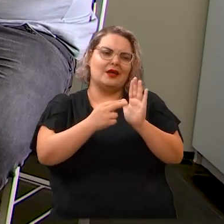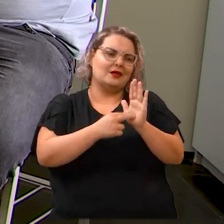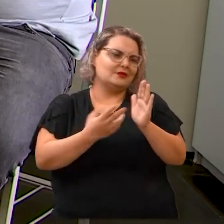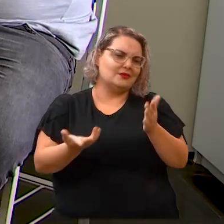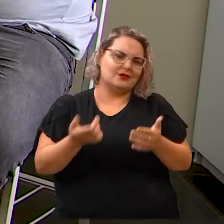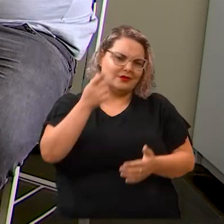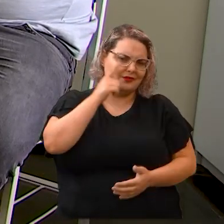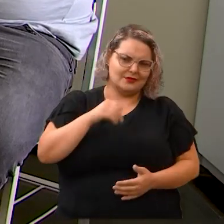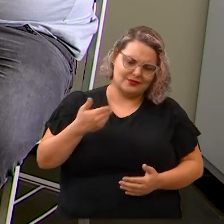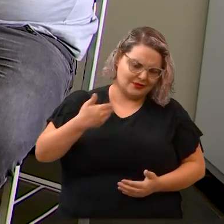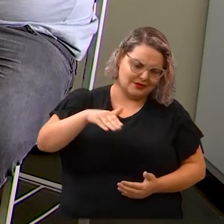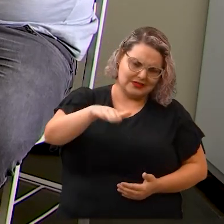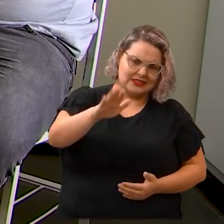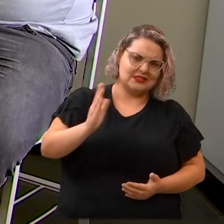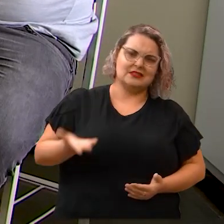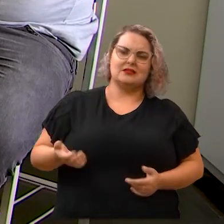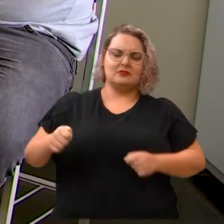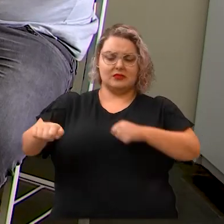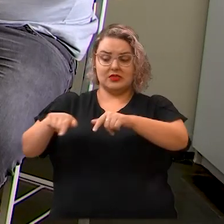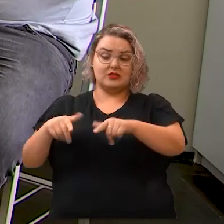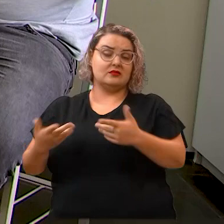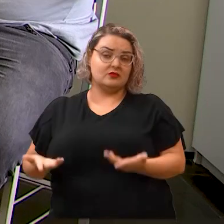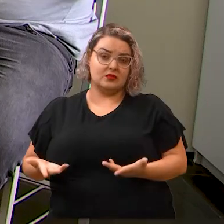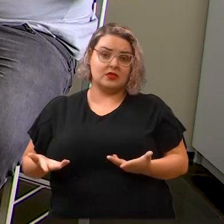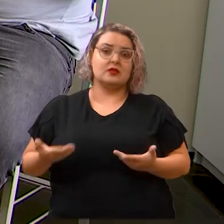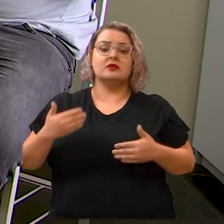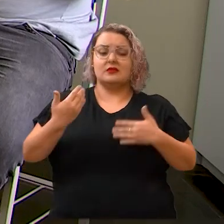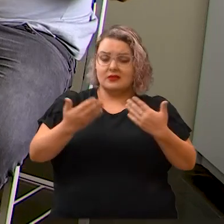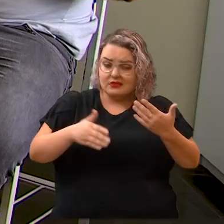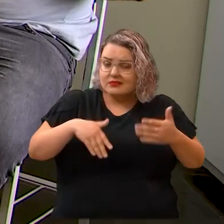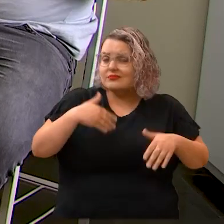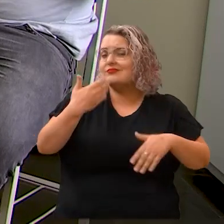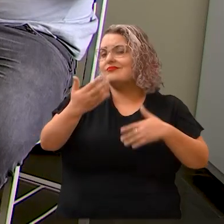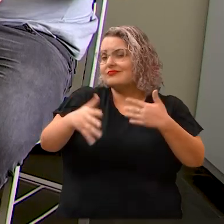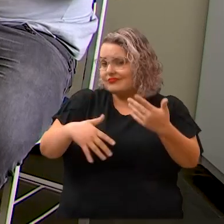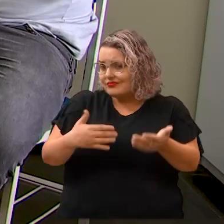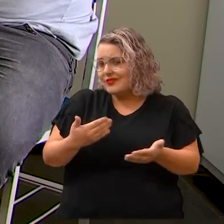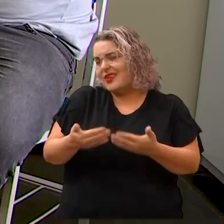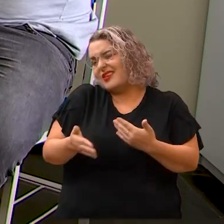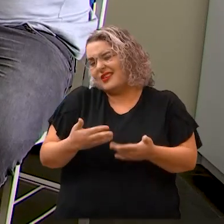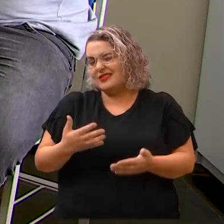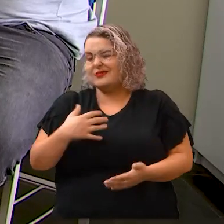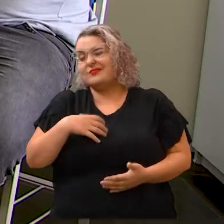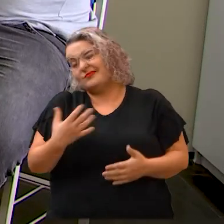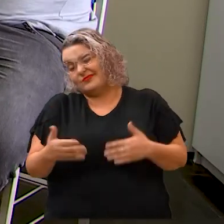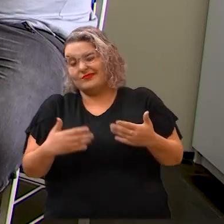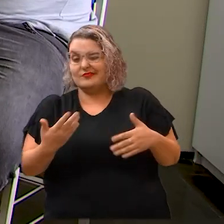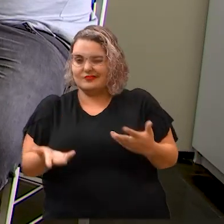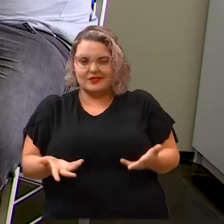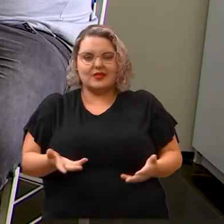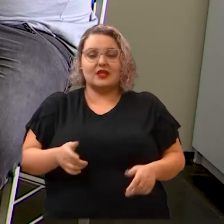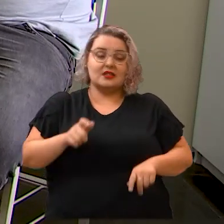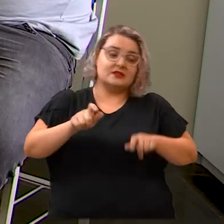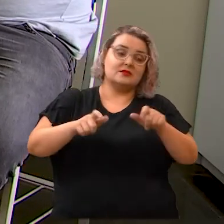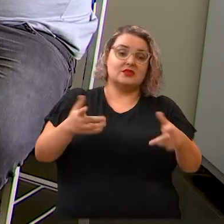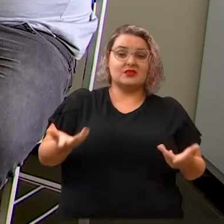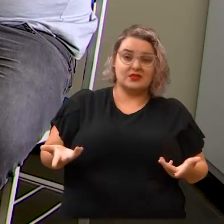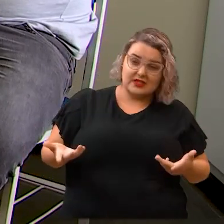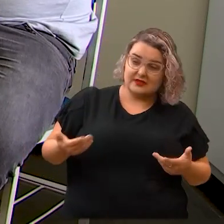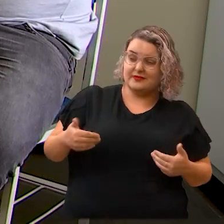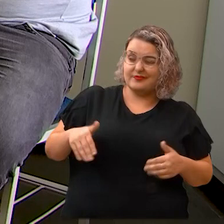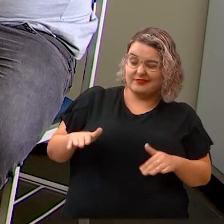passar de ano para se formar e tudo mais e vai levando daquele jeito né muita gente vai levando